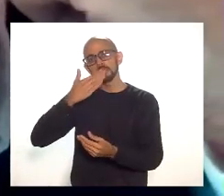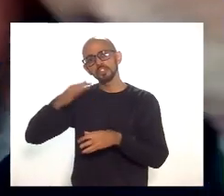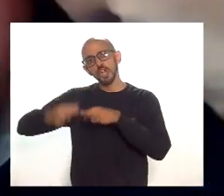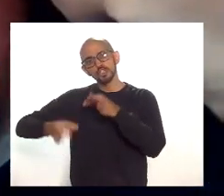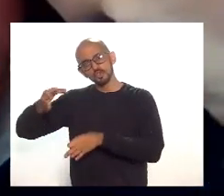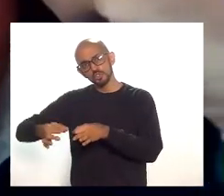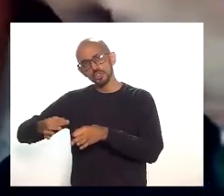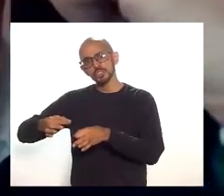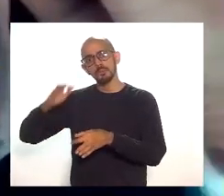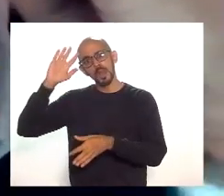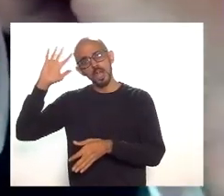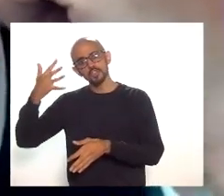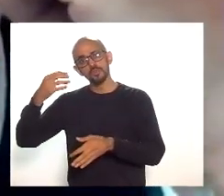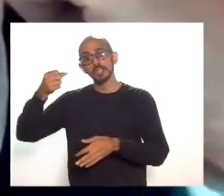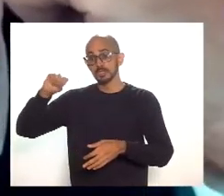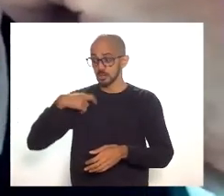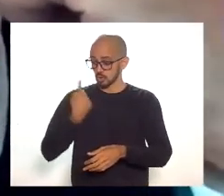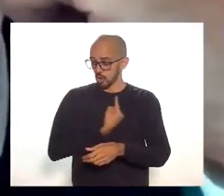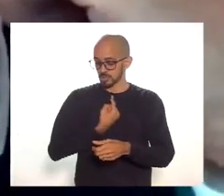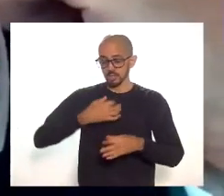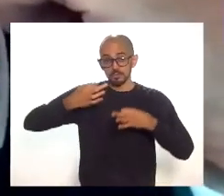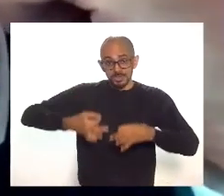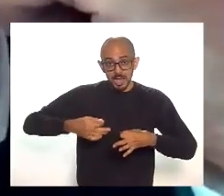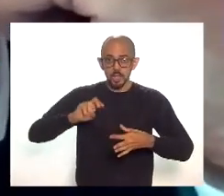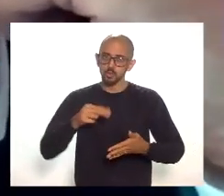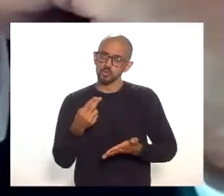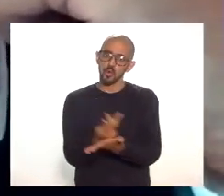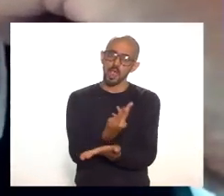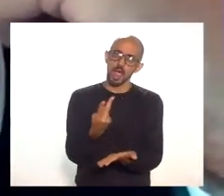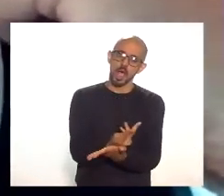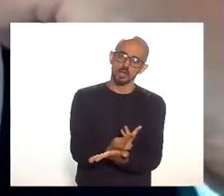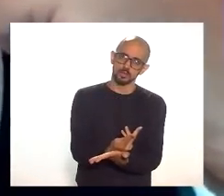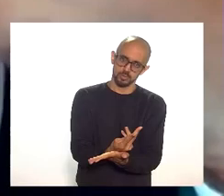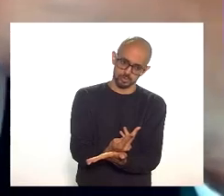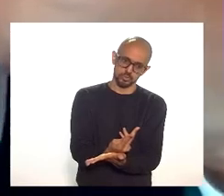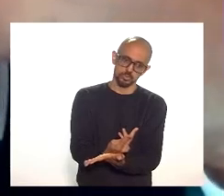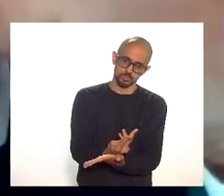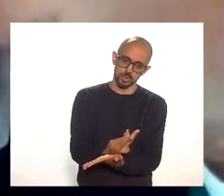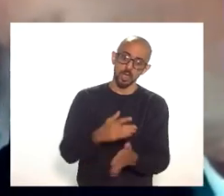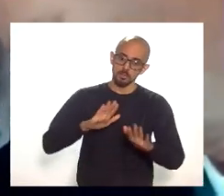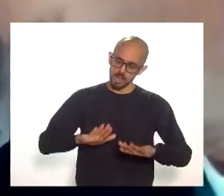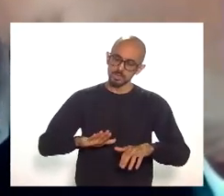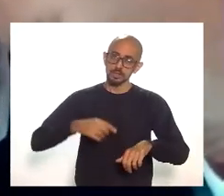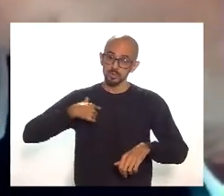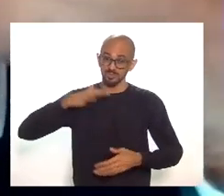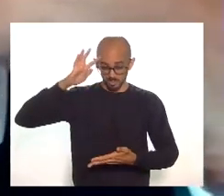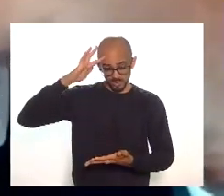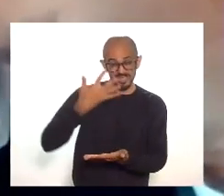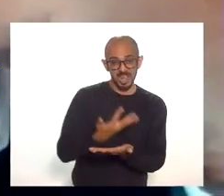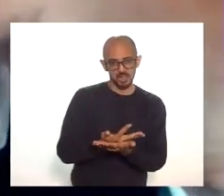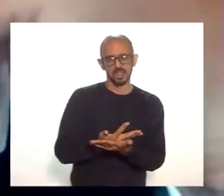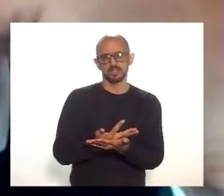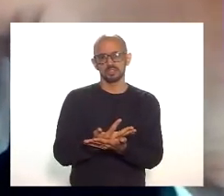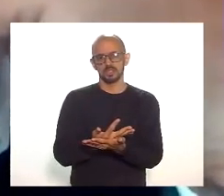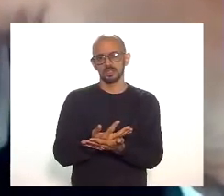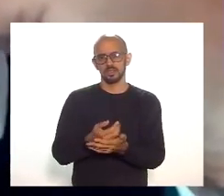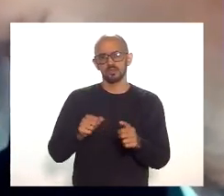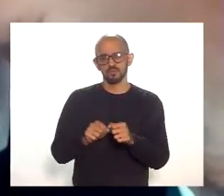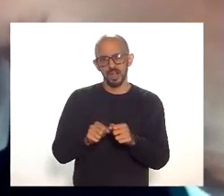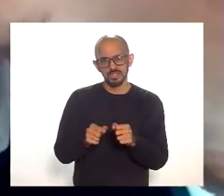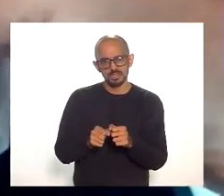se estamos certos ou se estamos errados. Né? Mas tenham certeza que exercer o protagonismo